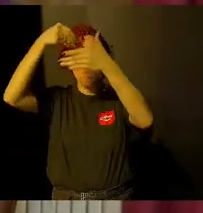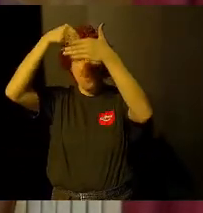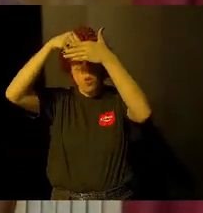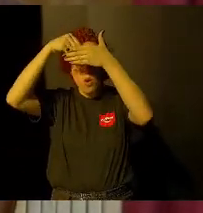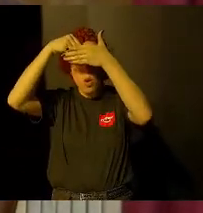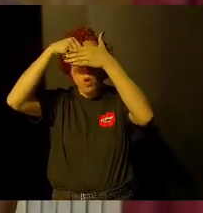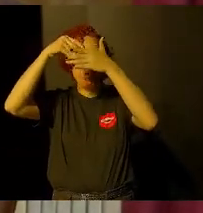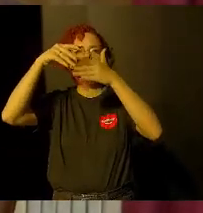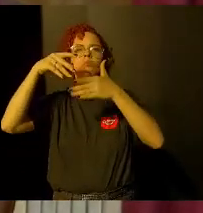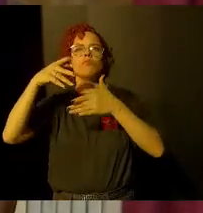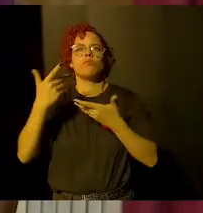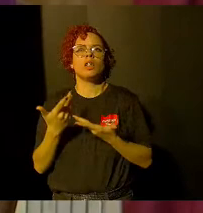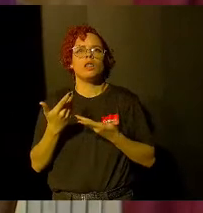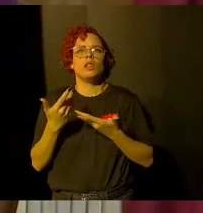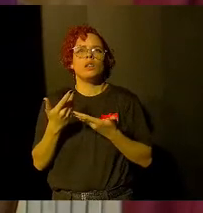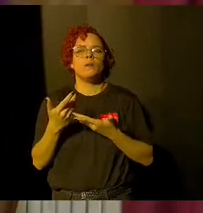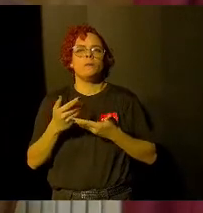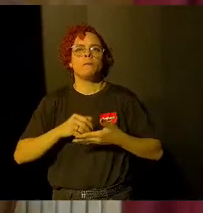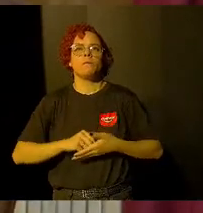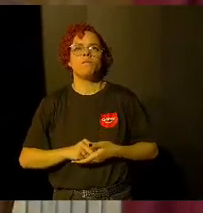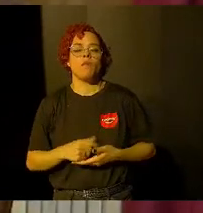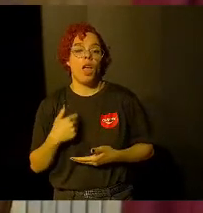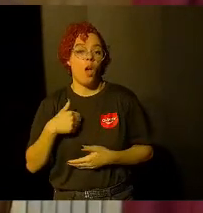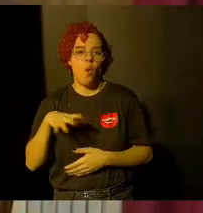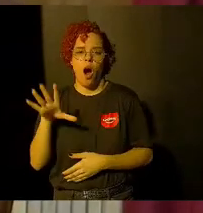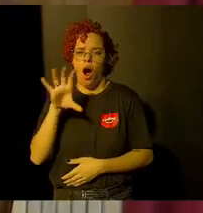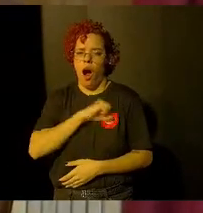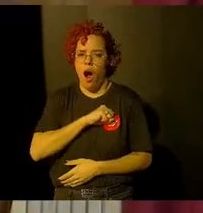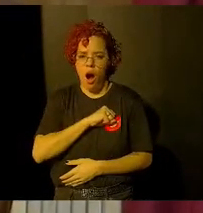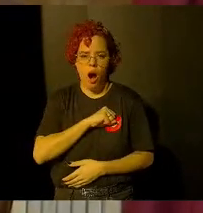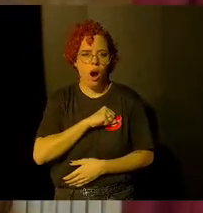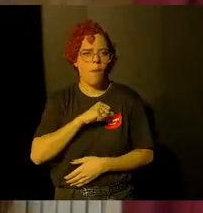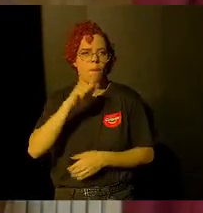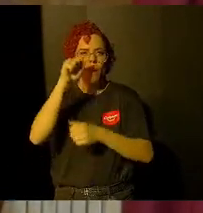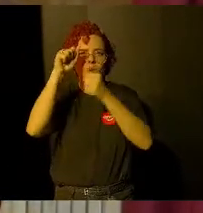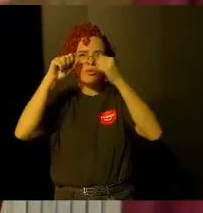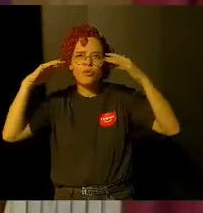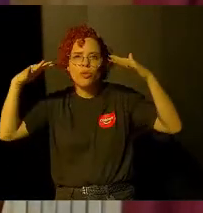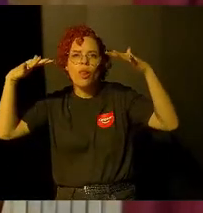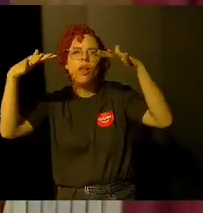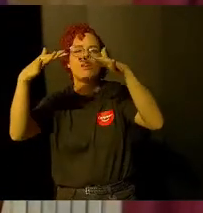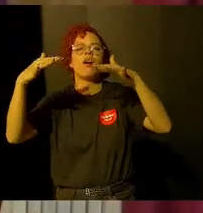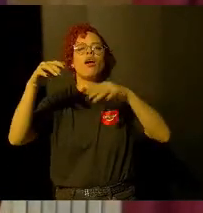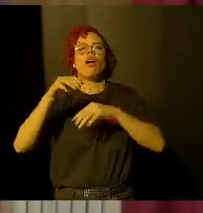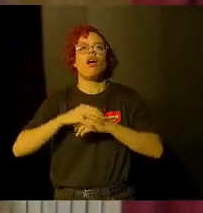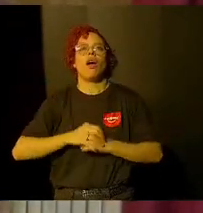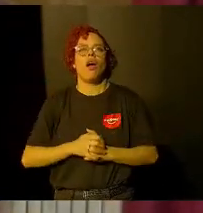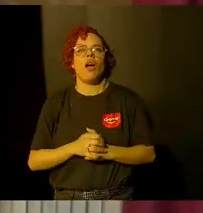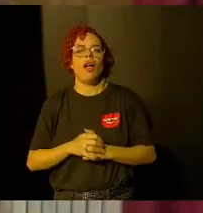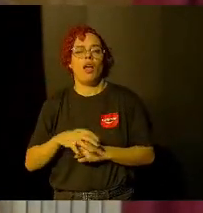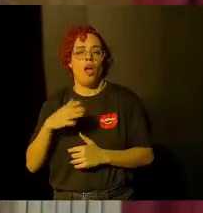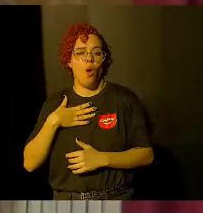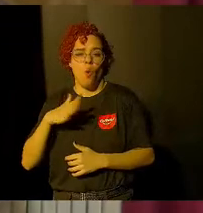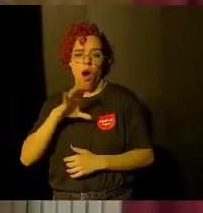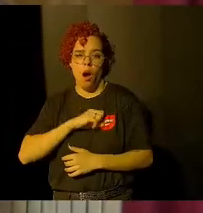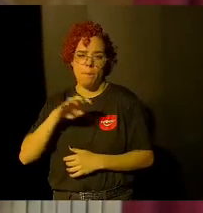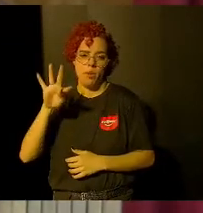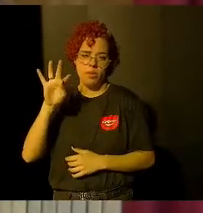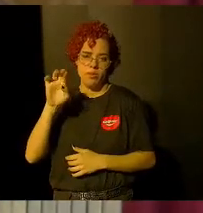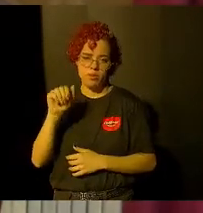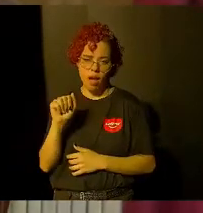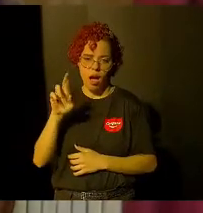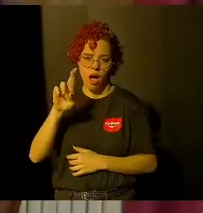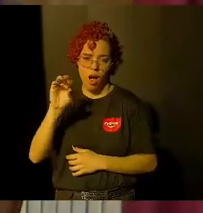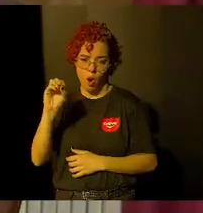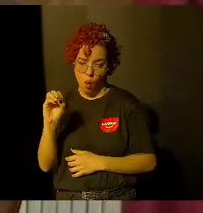então eu sou super do tarô Eu amo astrologia eu jogo Búzios o tempo todo entendeu então assim qualquer